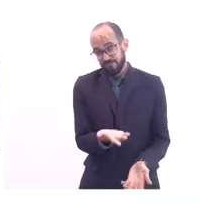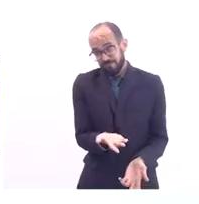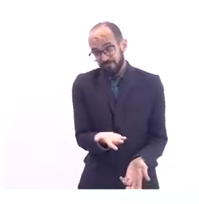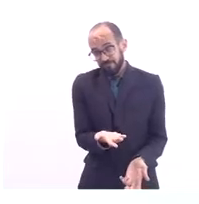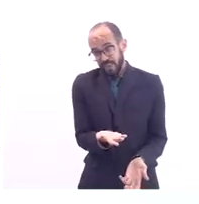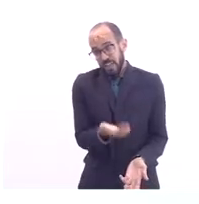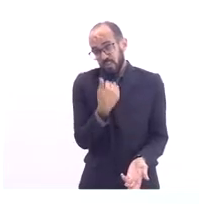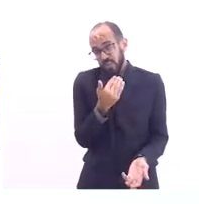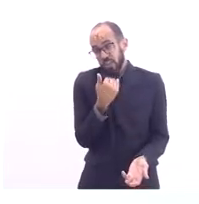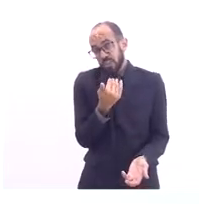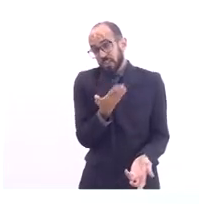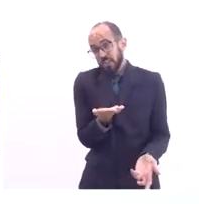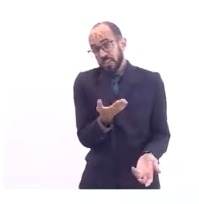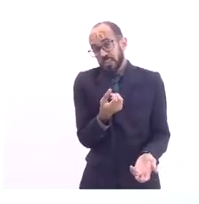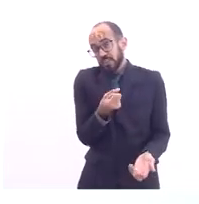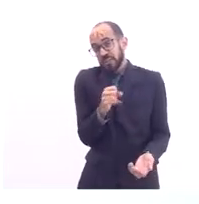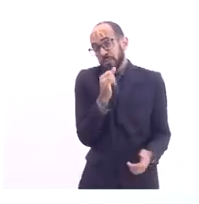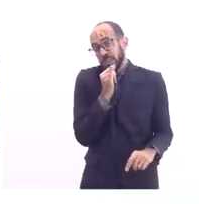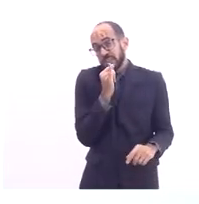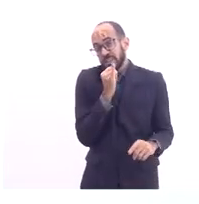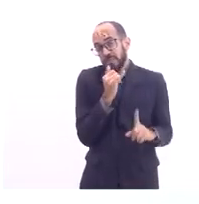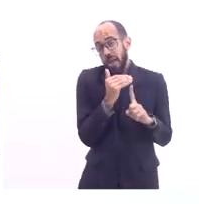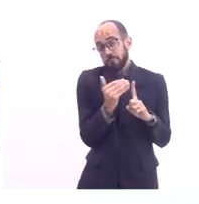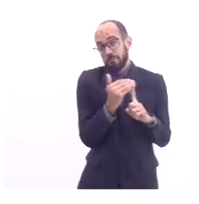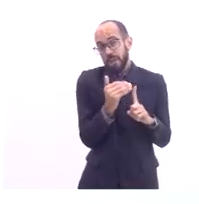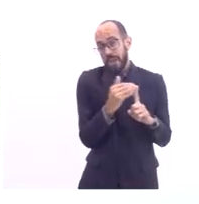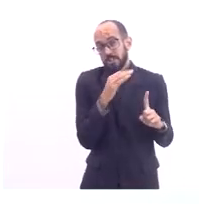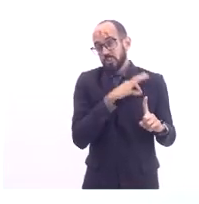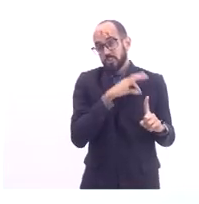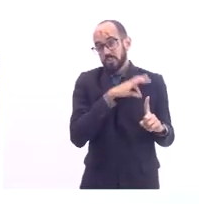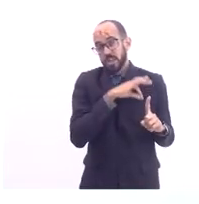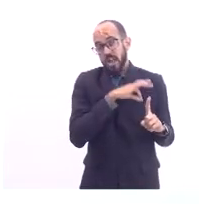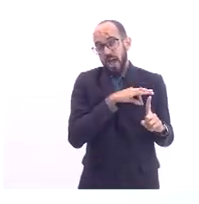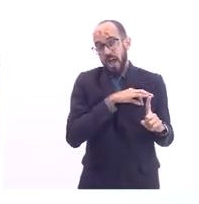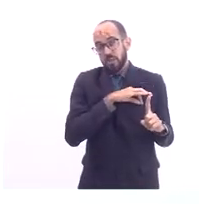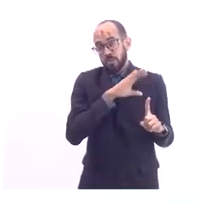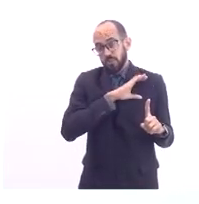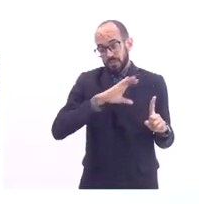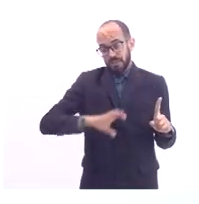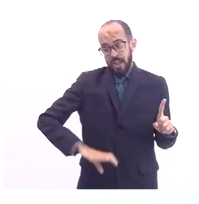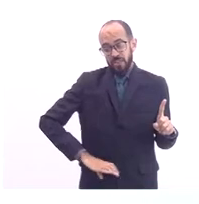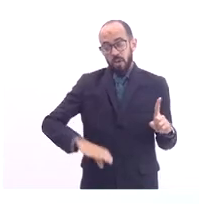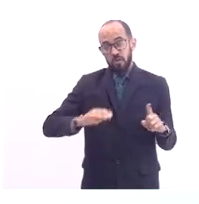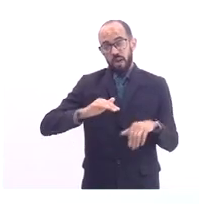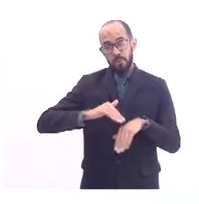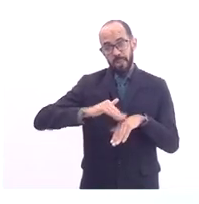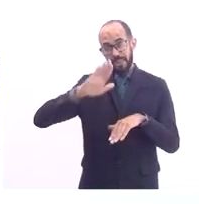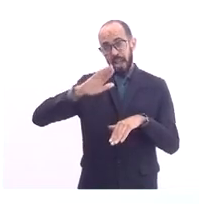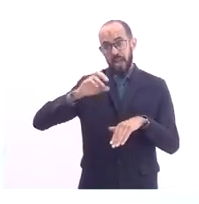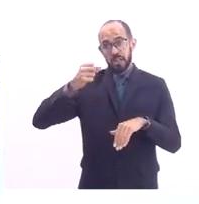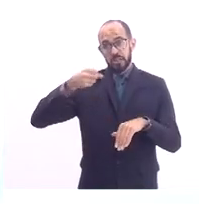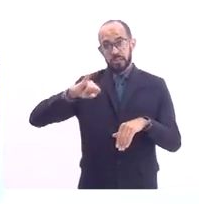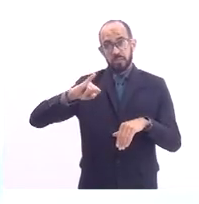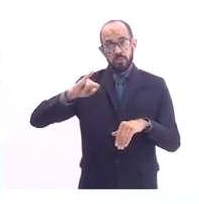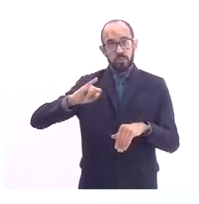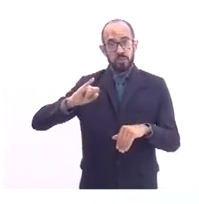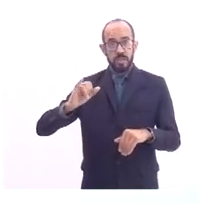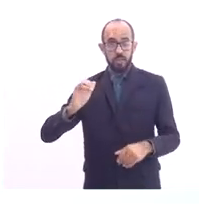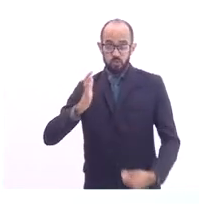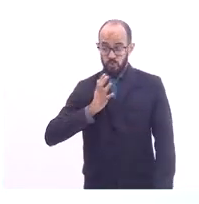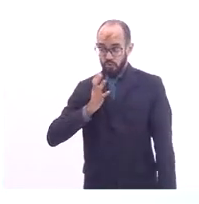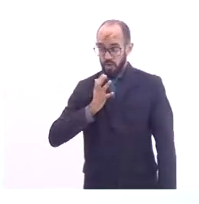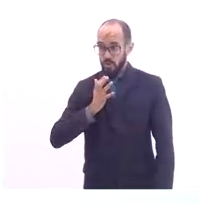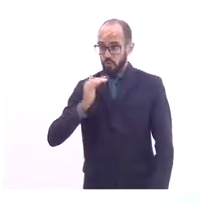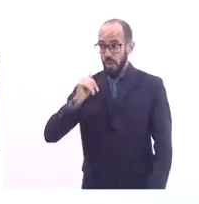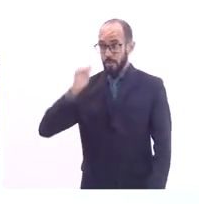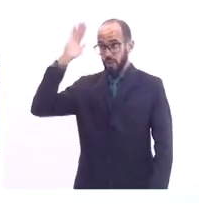se a média salarial no Brasil, a renda per capita por cidadão, venha aumentar, se você aumentou a renda dos mais ricos, os mais